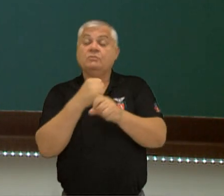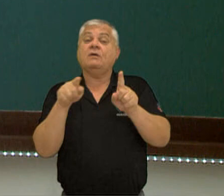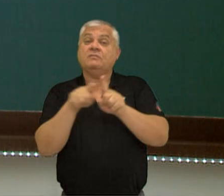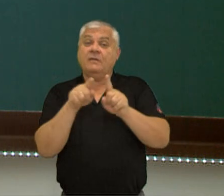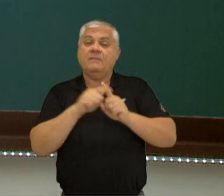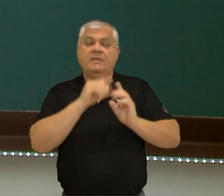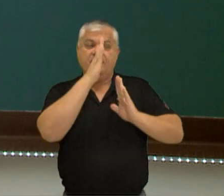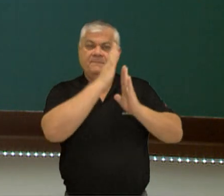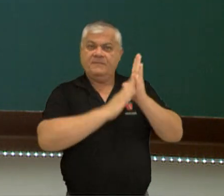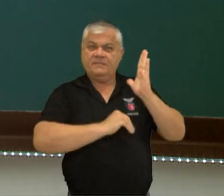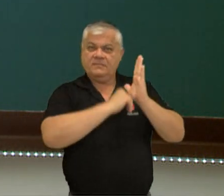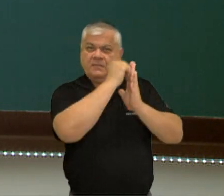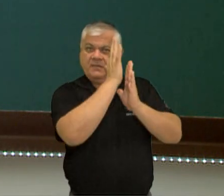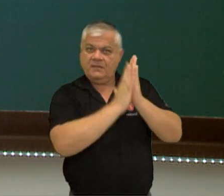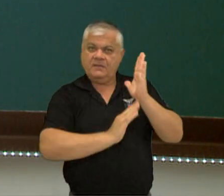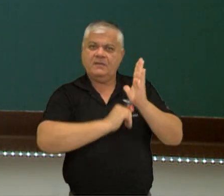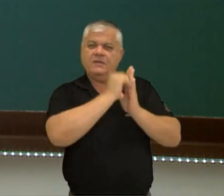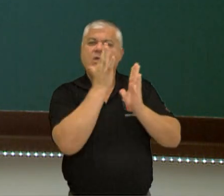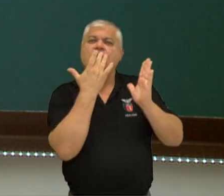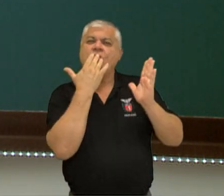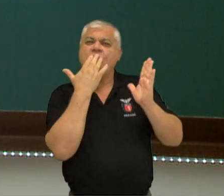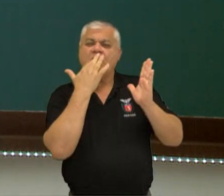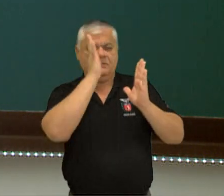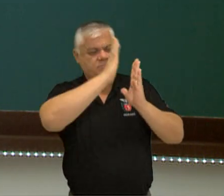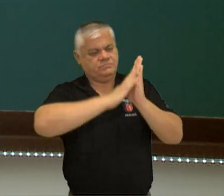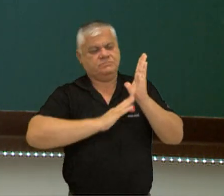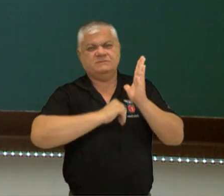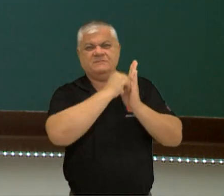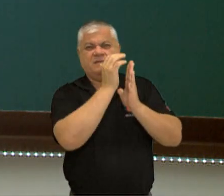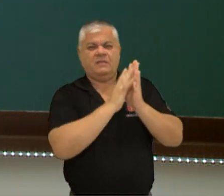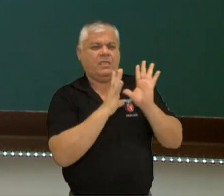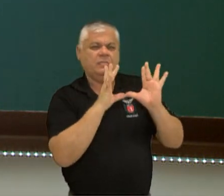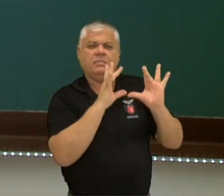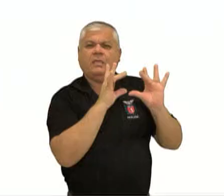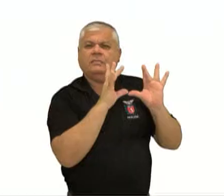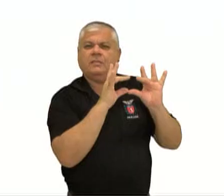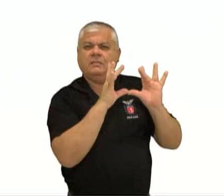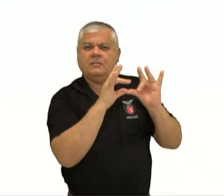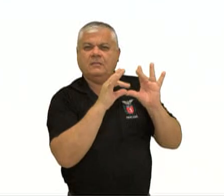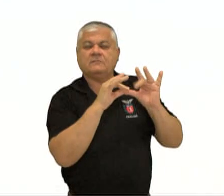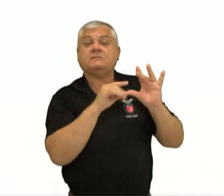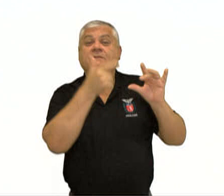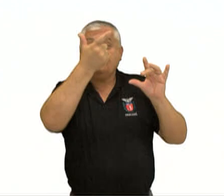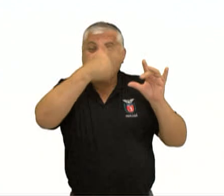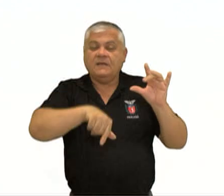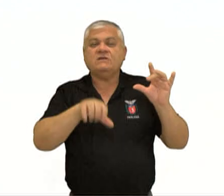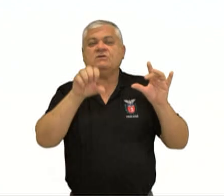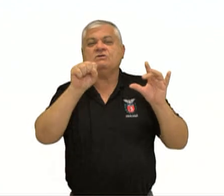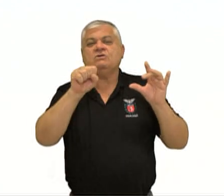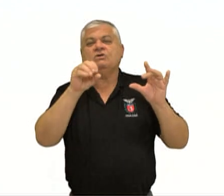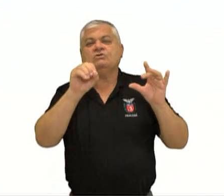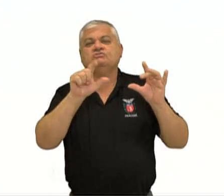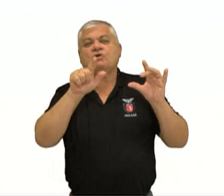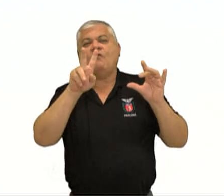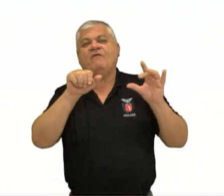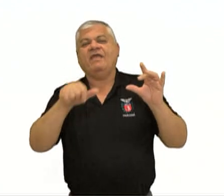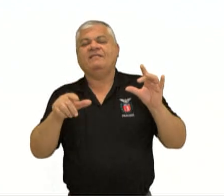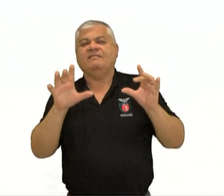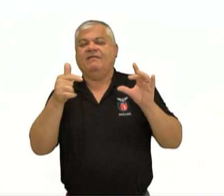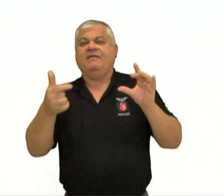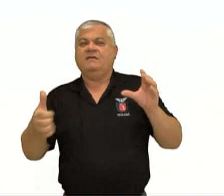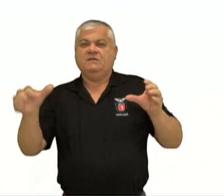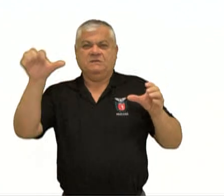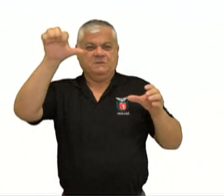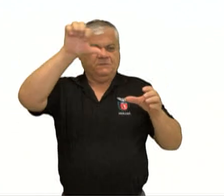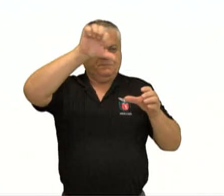tinta para tornar a tinta mais fluida, para ela render mais, para facilitar a aplicação e também é interessante para a indústria vender